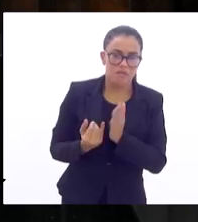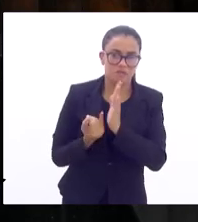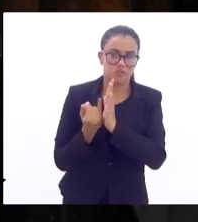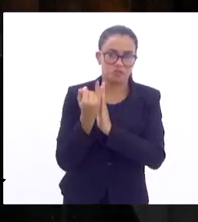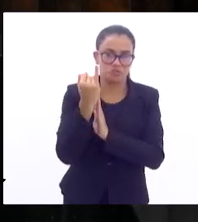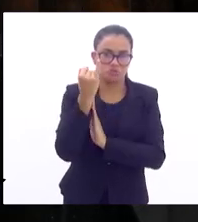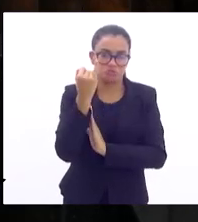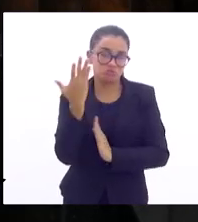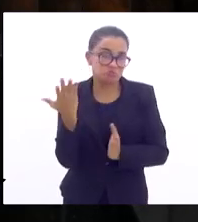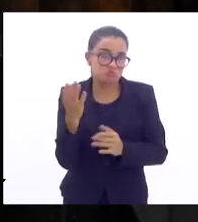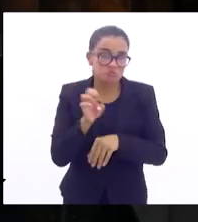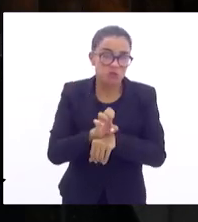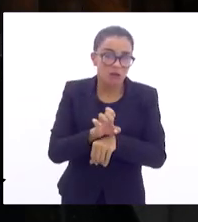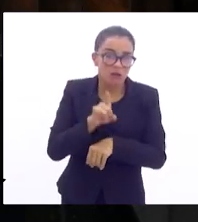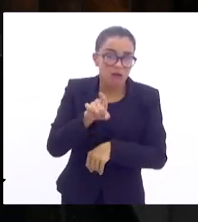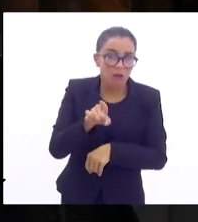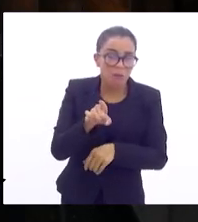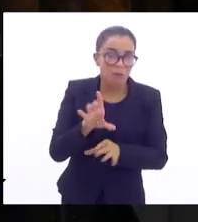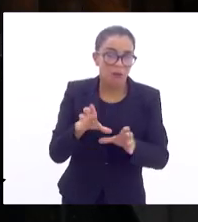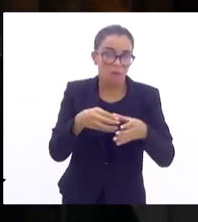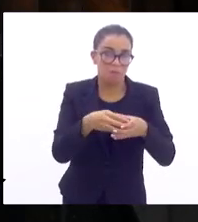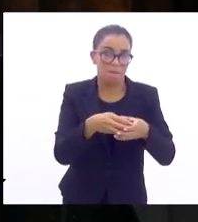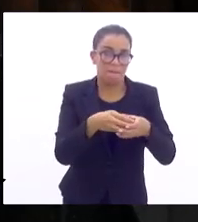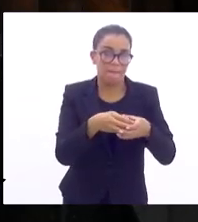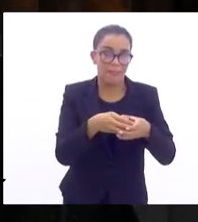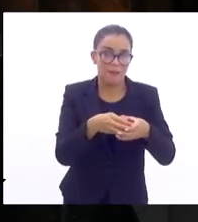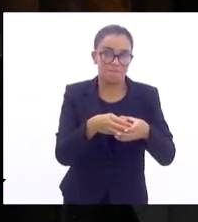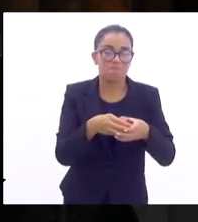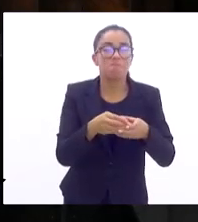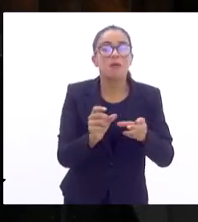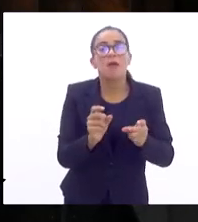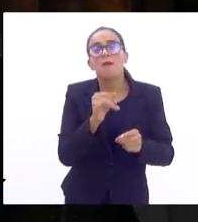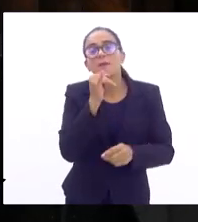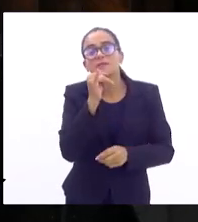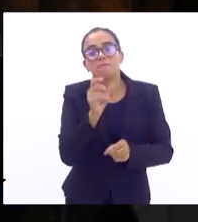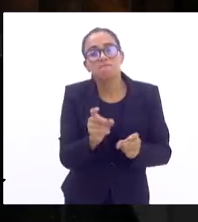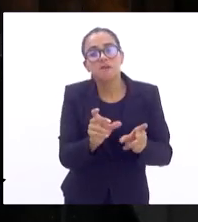é para cadeia produtiva dos Atacadistas